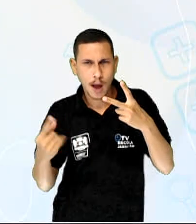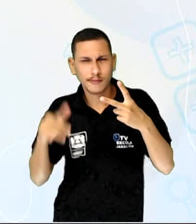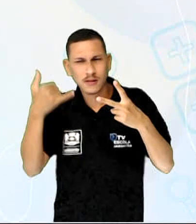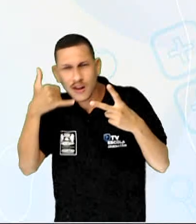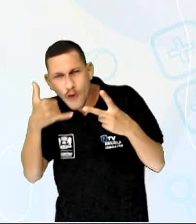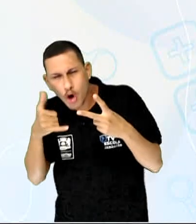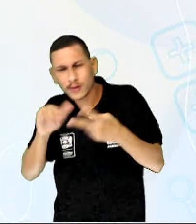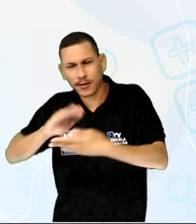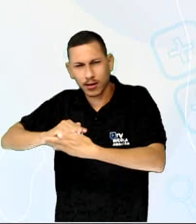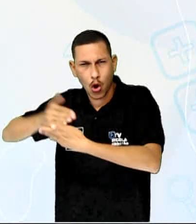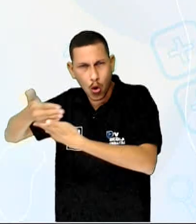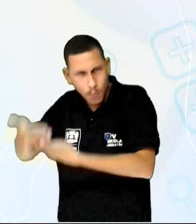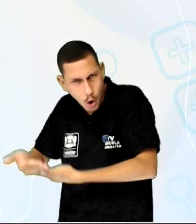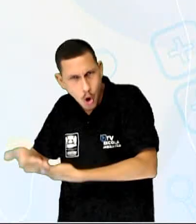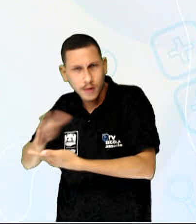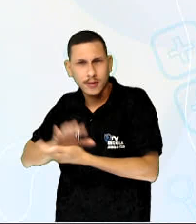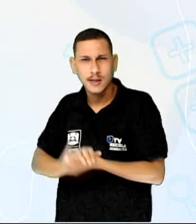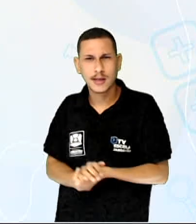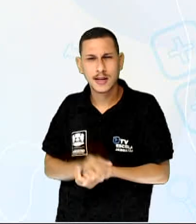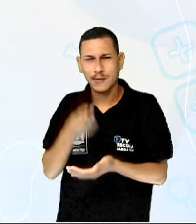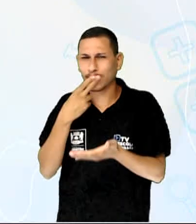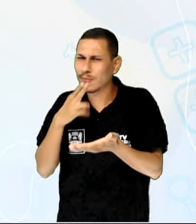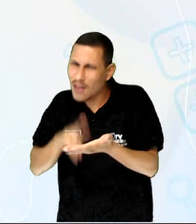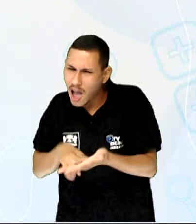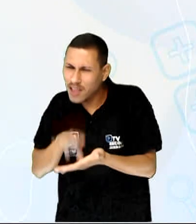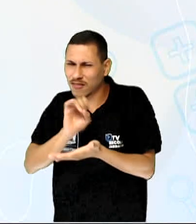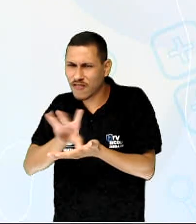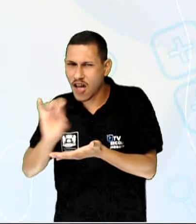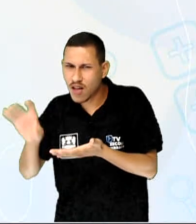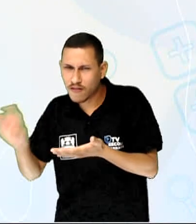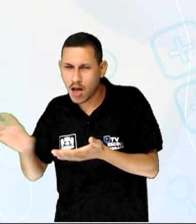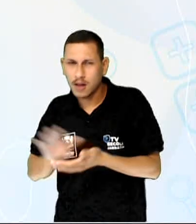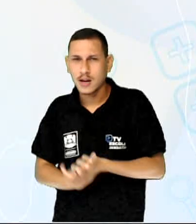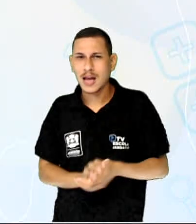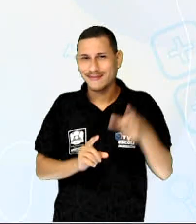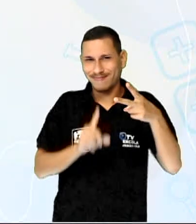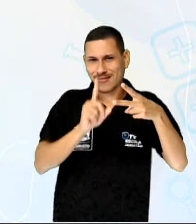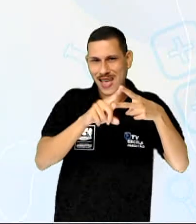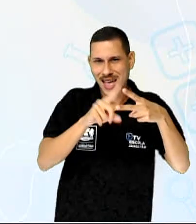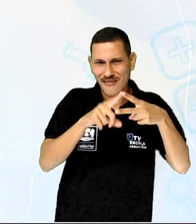telefones, notebooks, cartas e etc., e em massa,